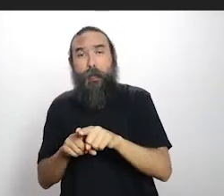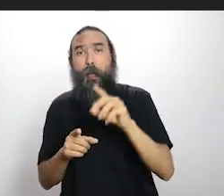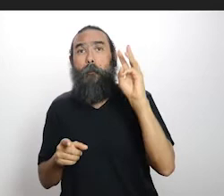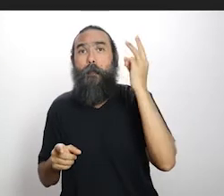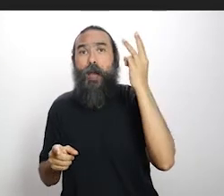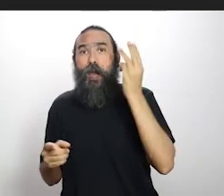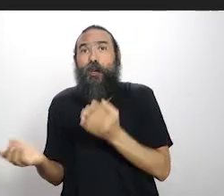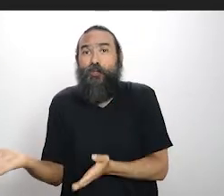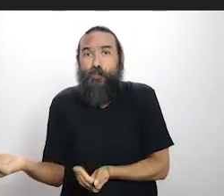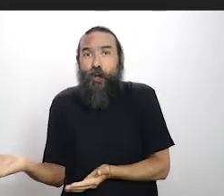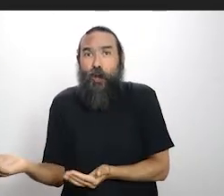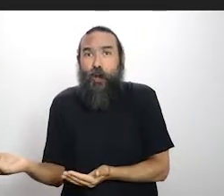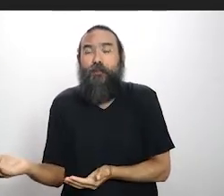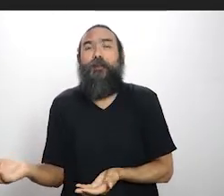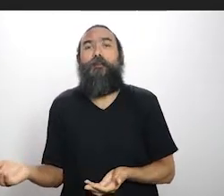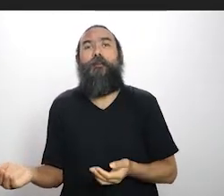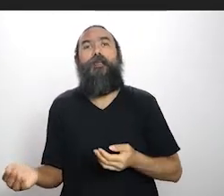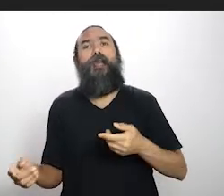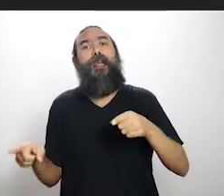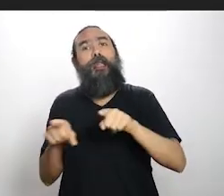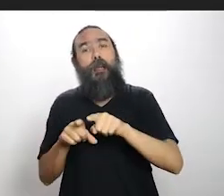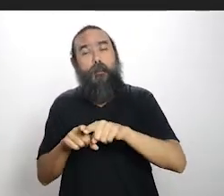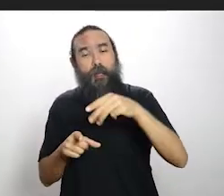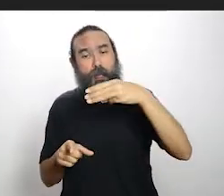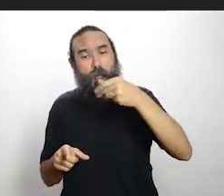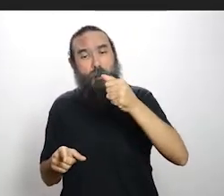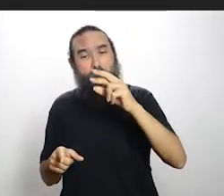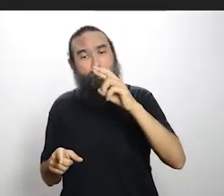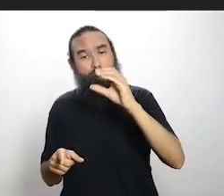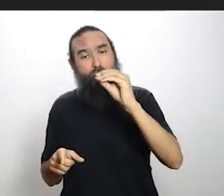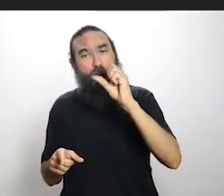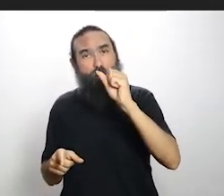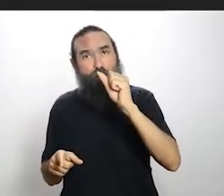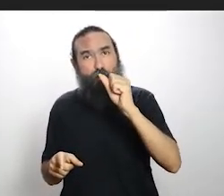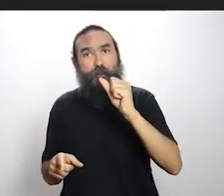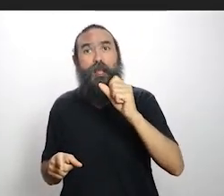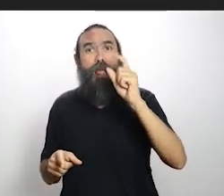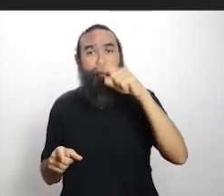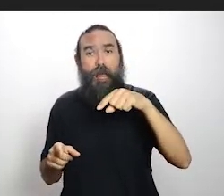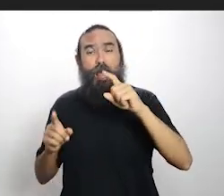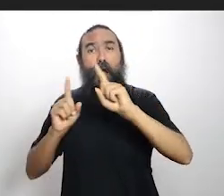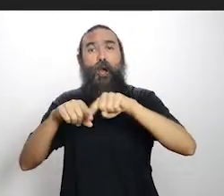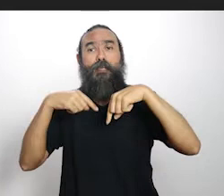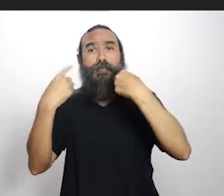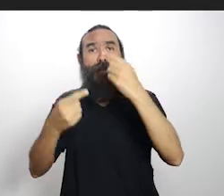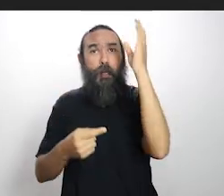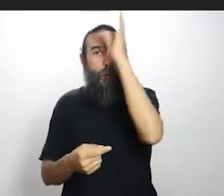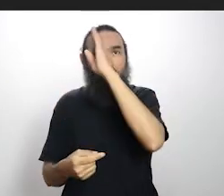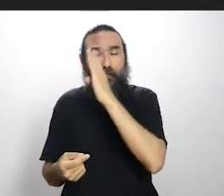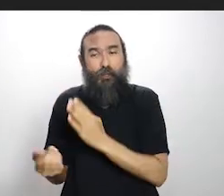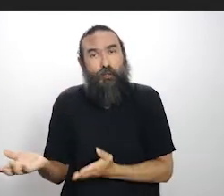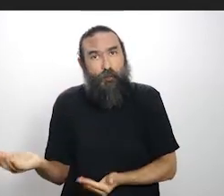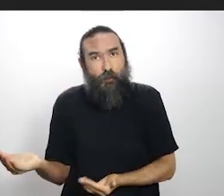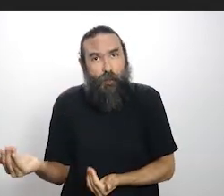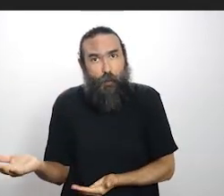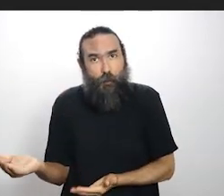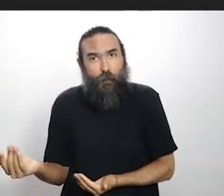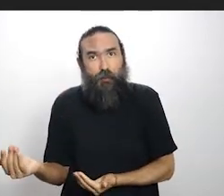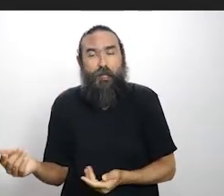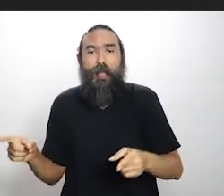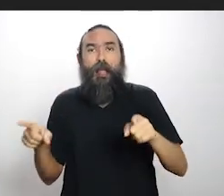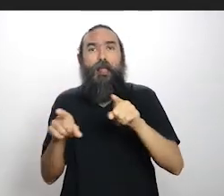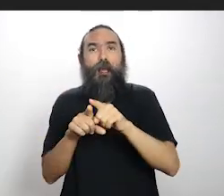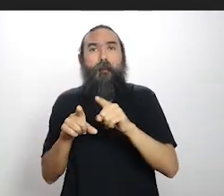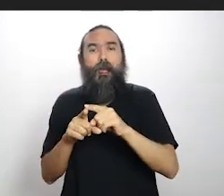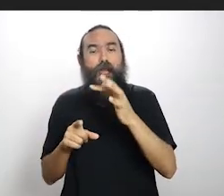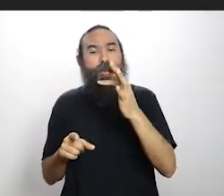do Maranhão, Marcos Barão, que é do Conselho Nacional de Juventude e presidente do Fórum de Comunidade dos Países de